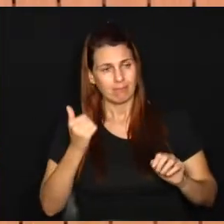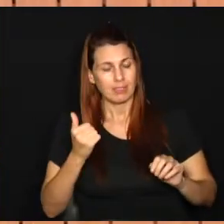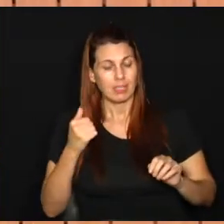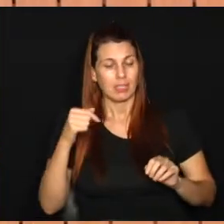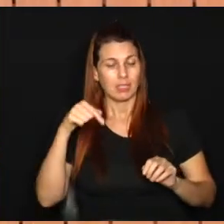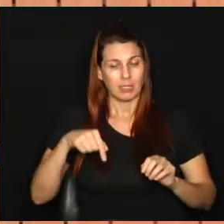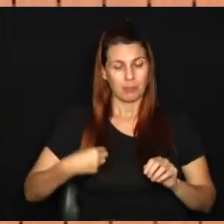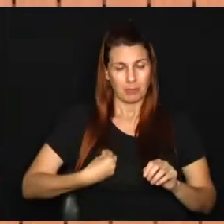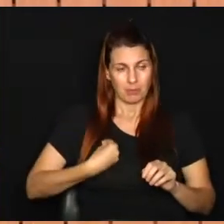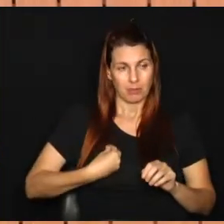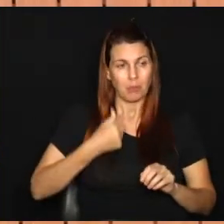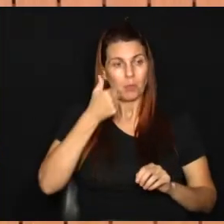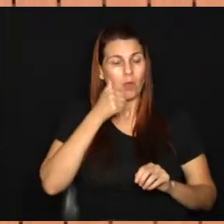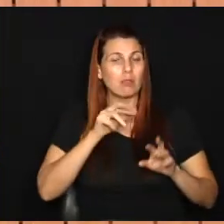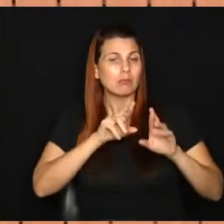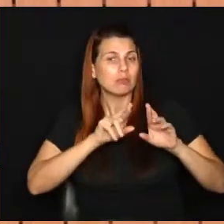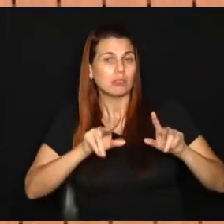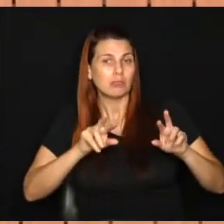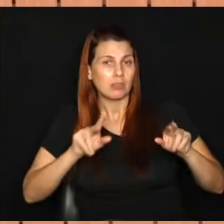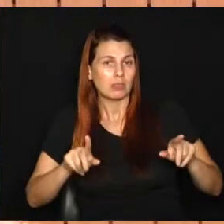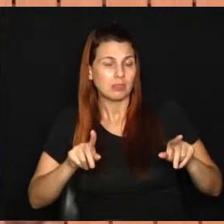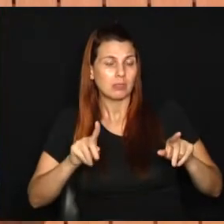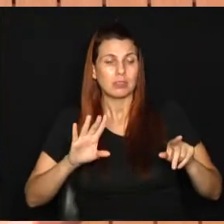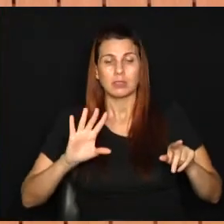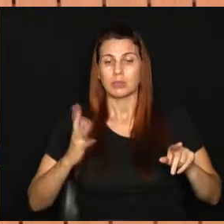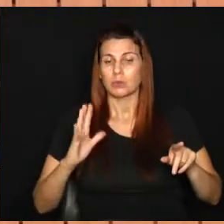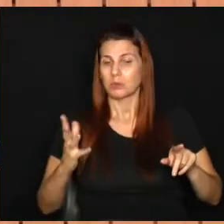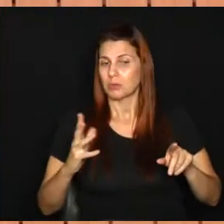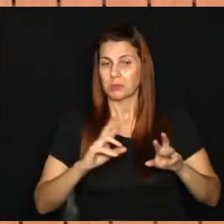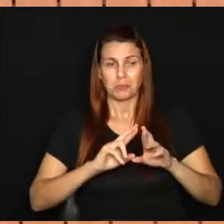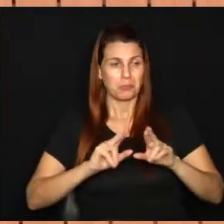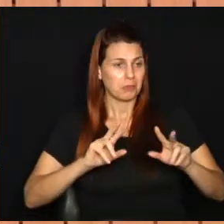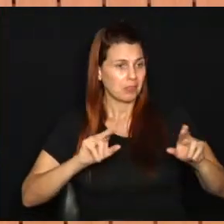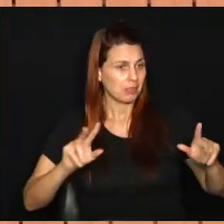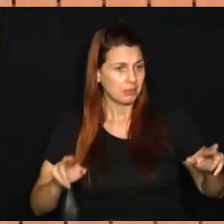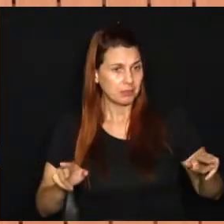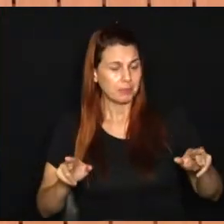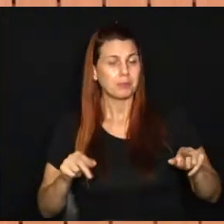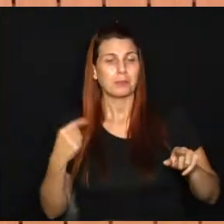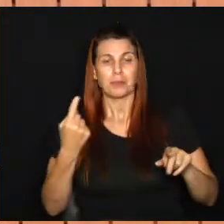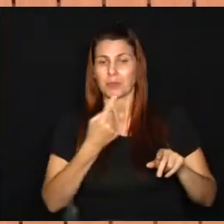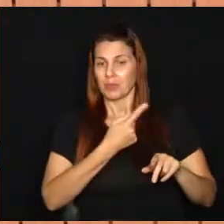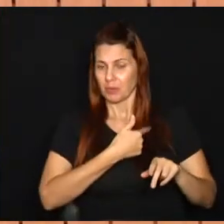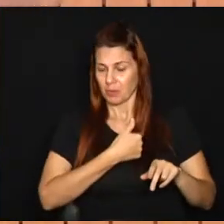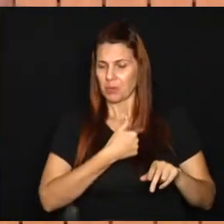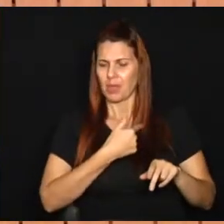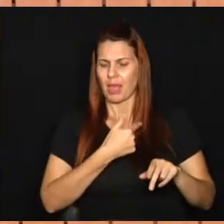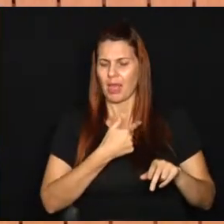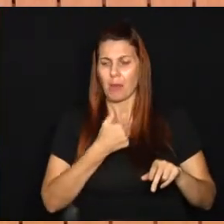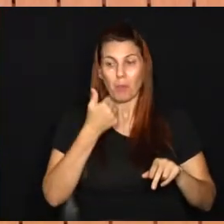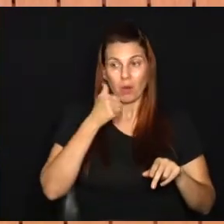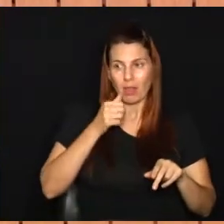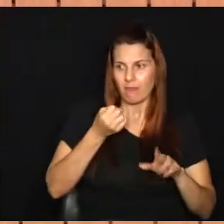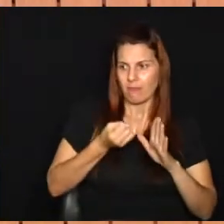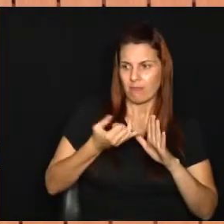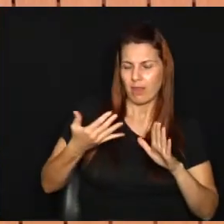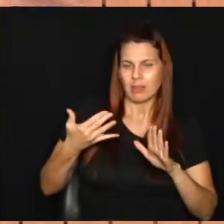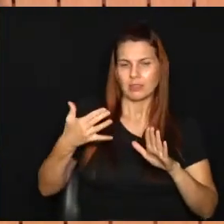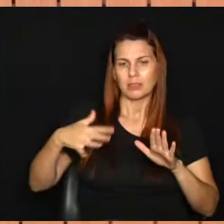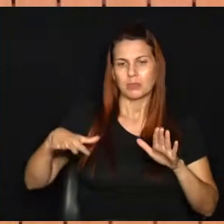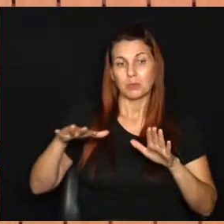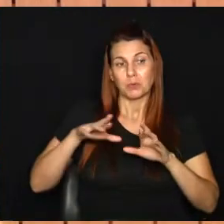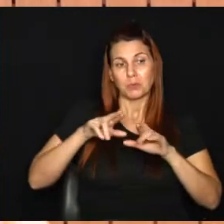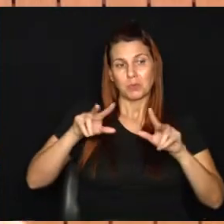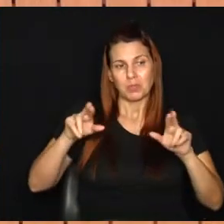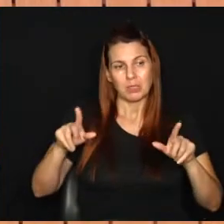que têm diferenças, que vivem situações das mais diversas, que nós temos muitas mulheres que vivem outras situações